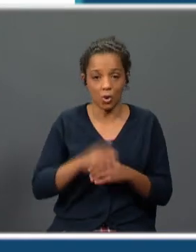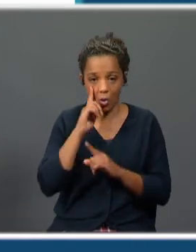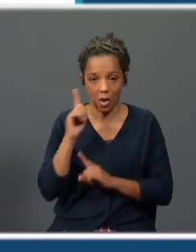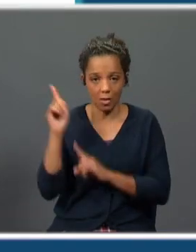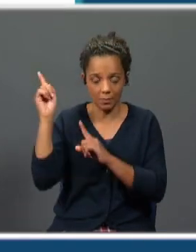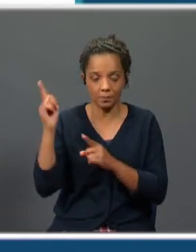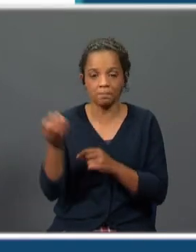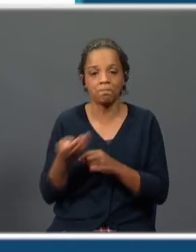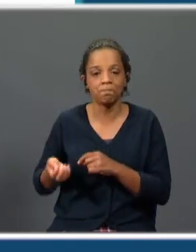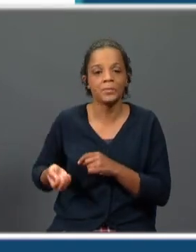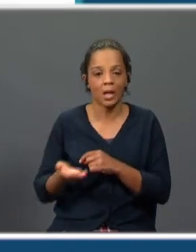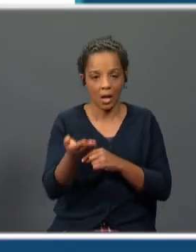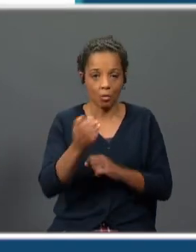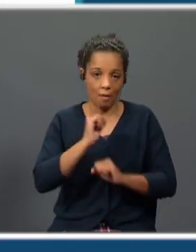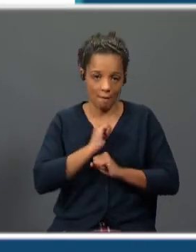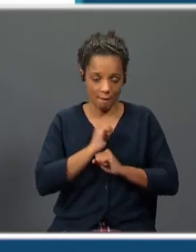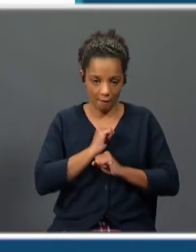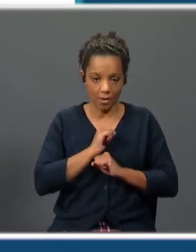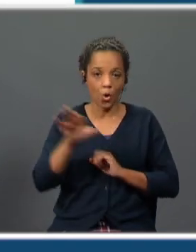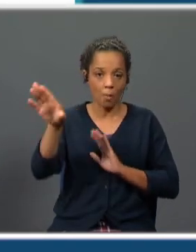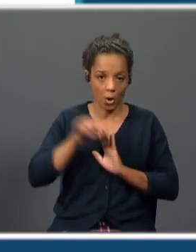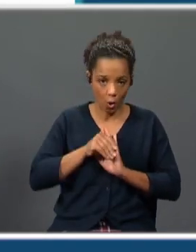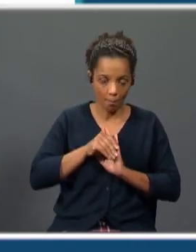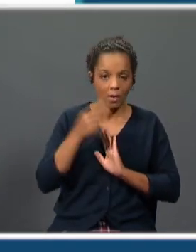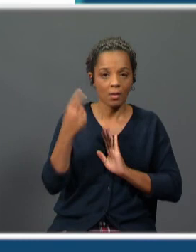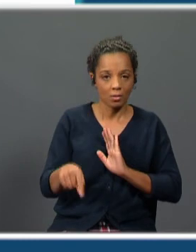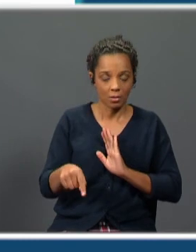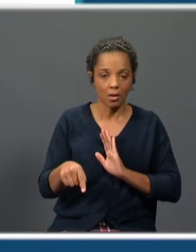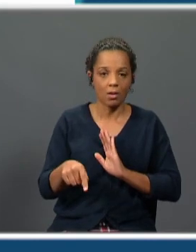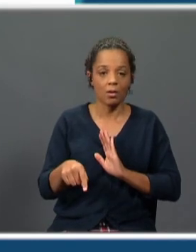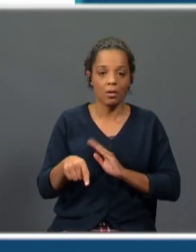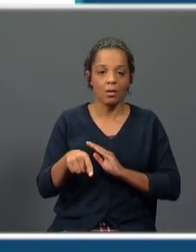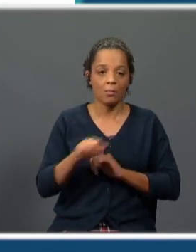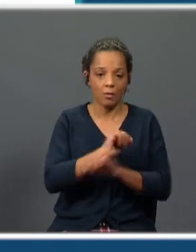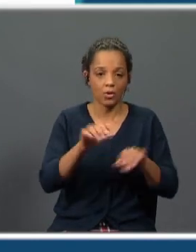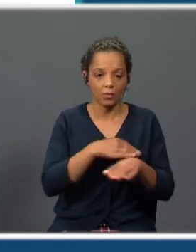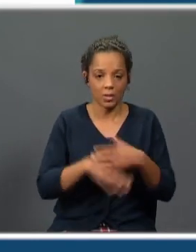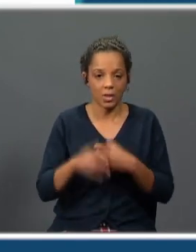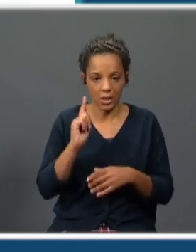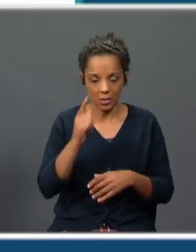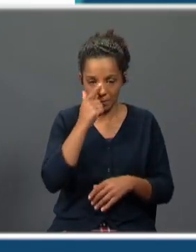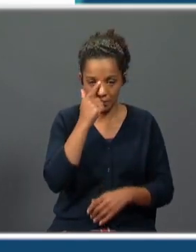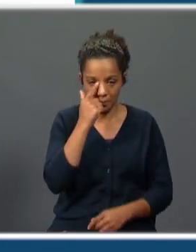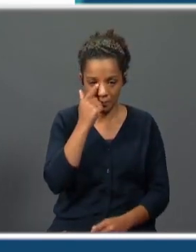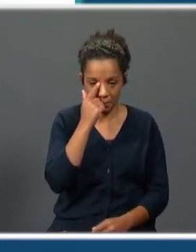dado que foi construído, que é uma réplica daquele que vocês tinham para montar. E